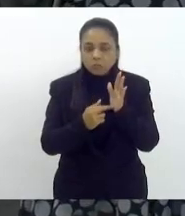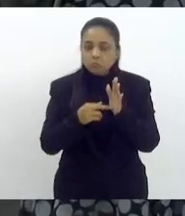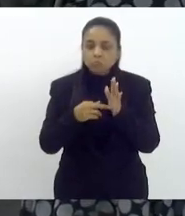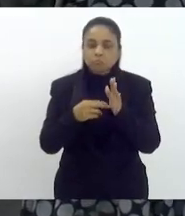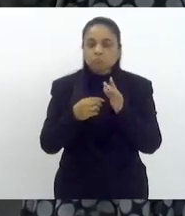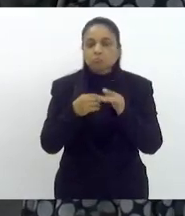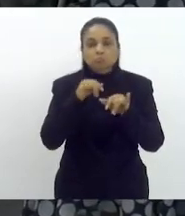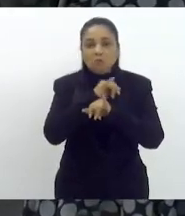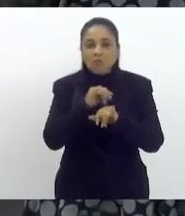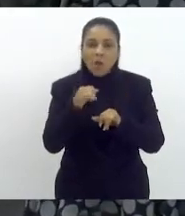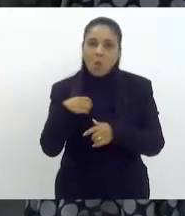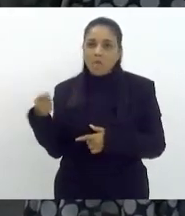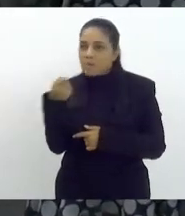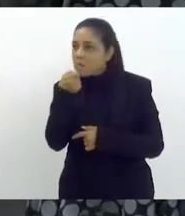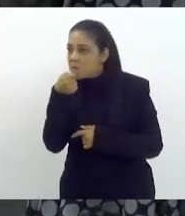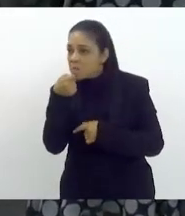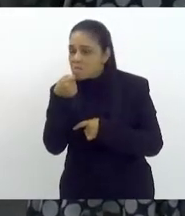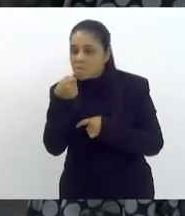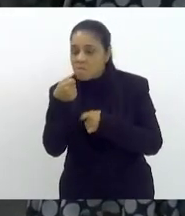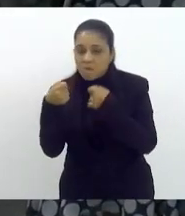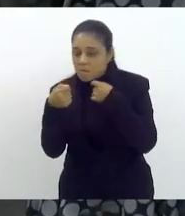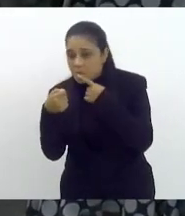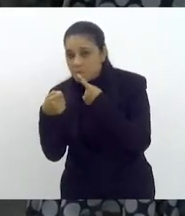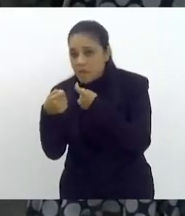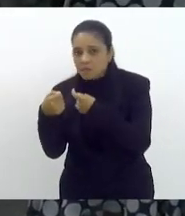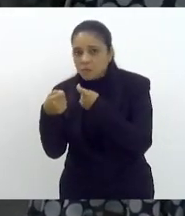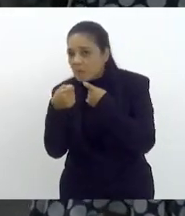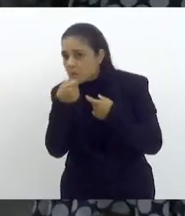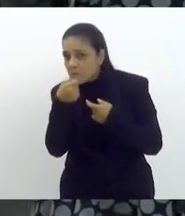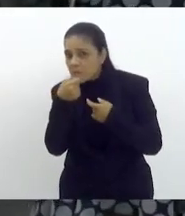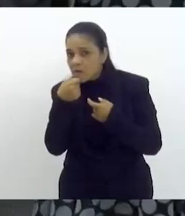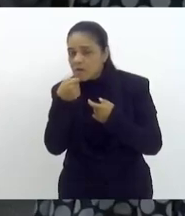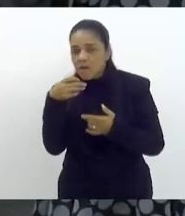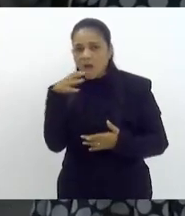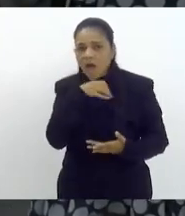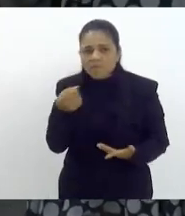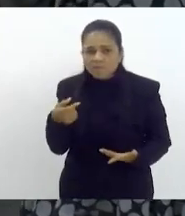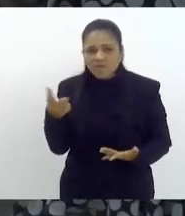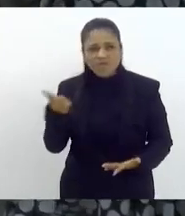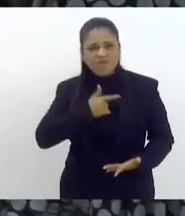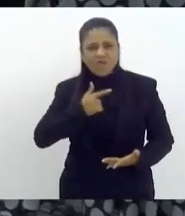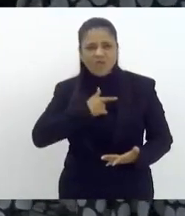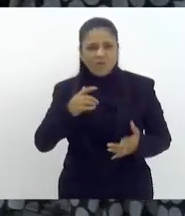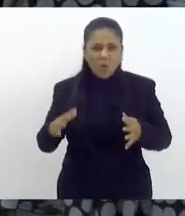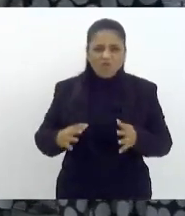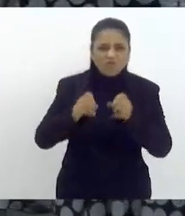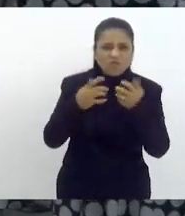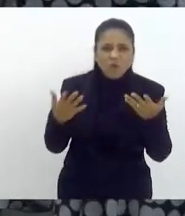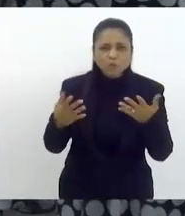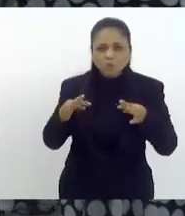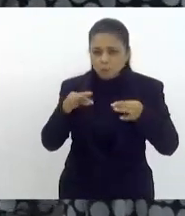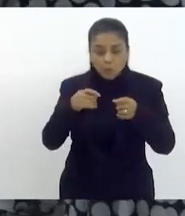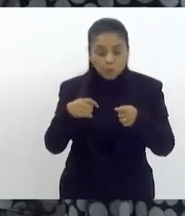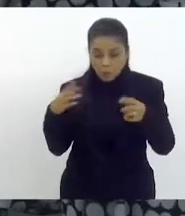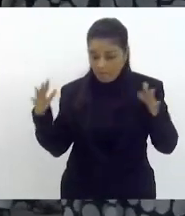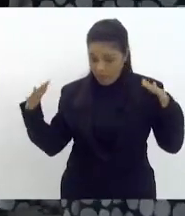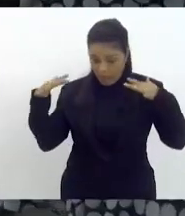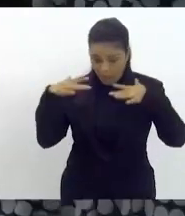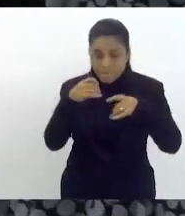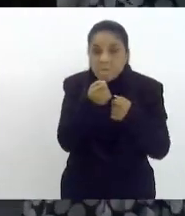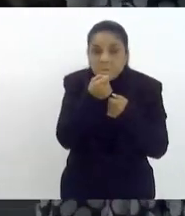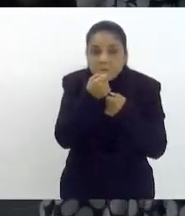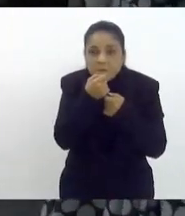microfone esperando a senhora falar rápido para mim porque senão fica até feio vai ficar uma briga uma confusão todo mundo em cima do microfone aqui